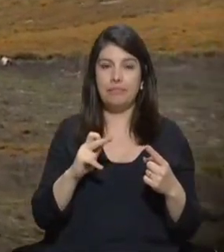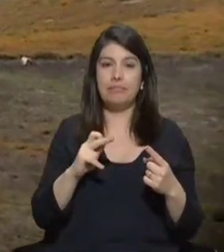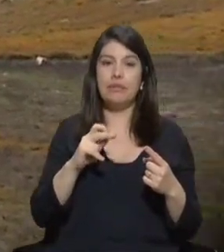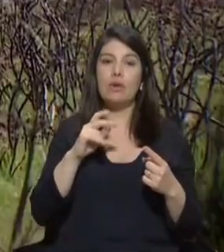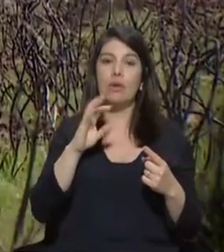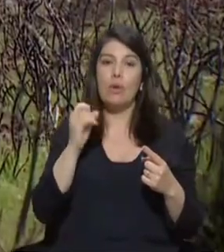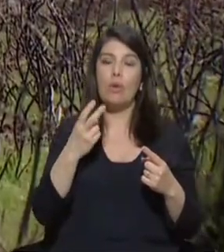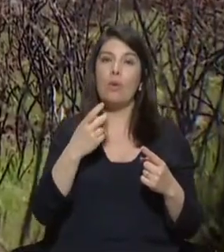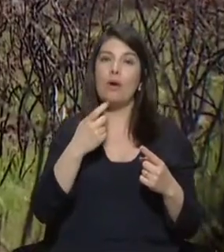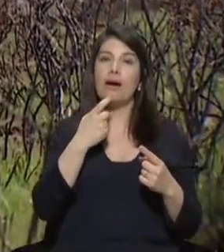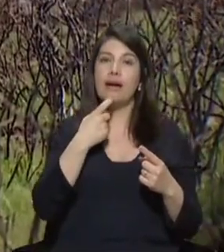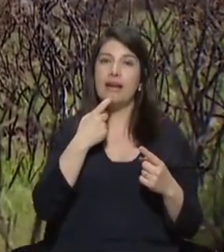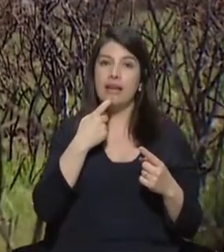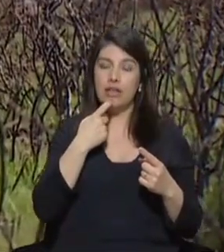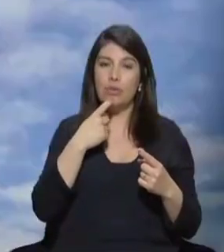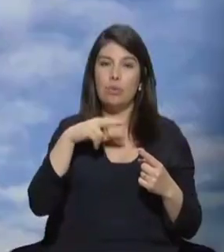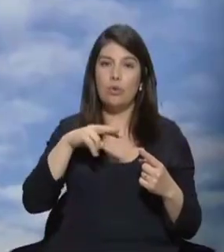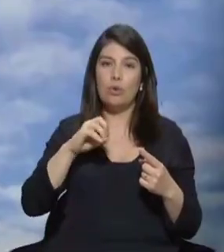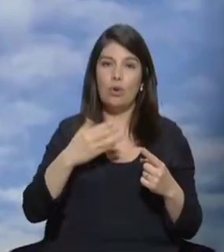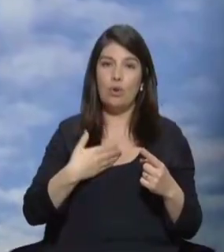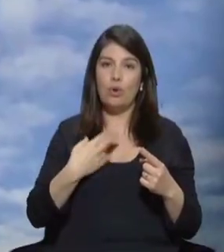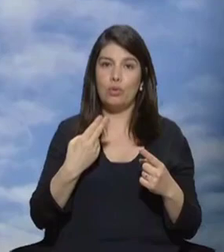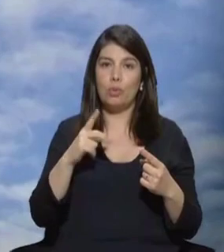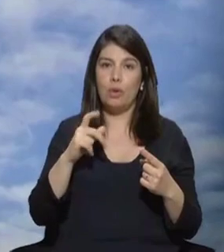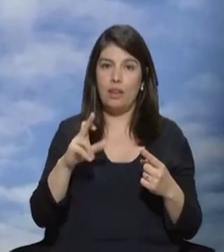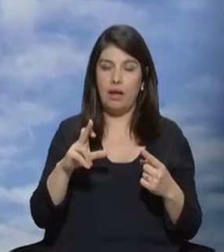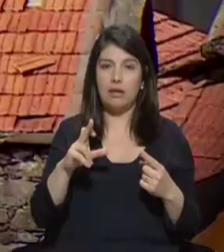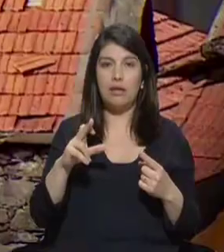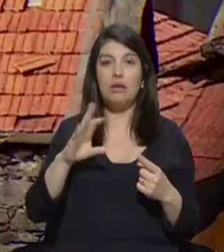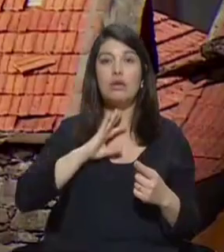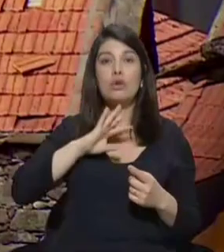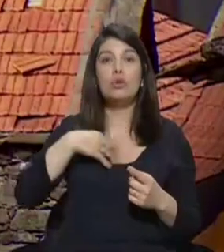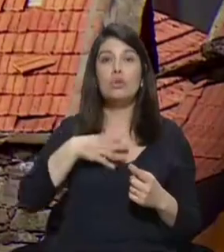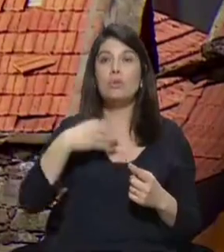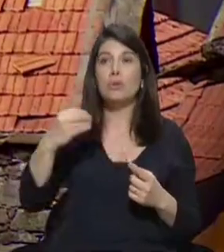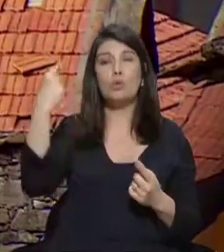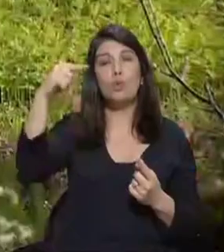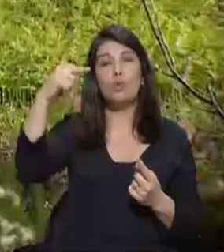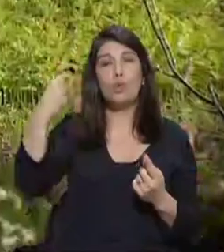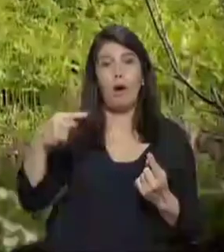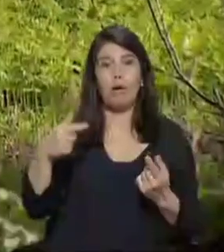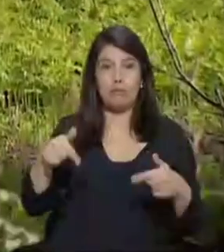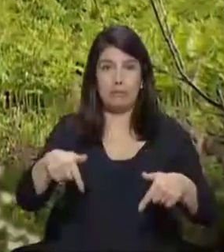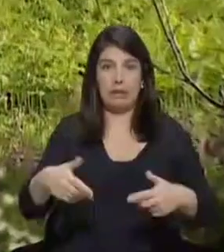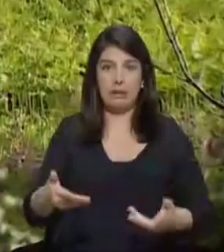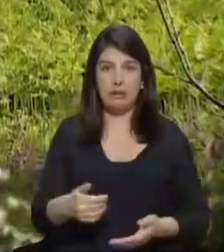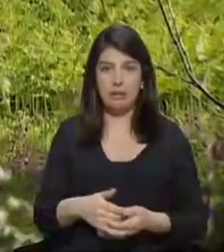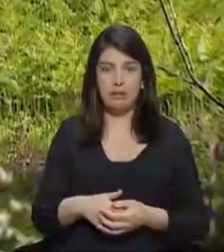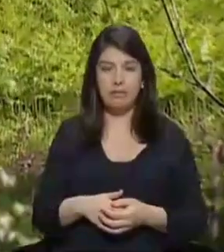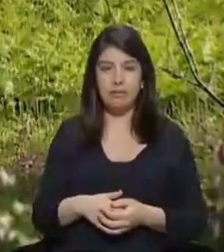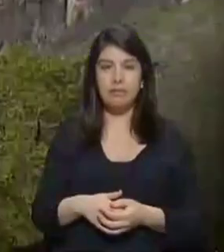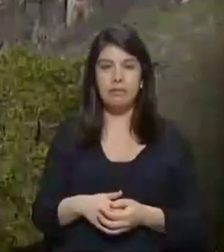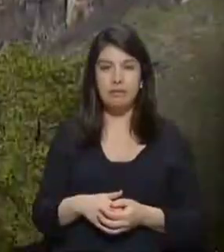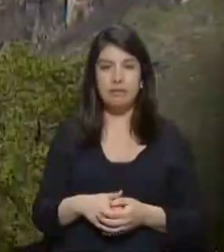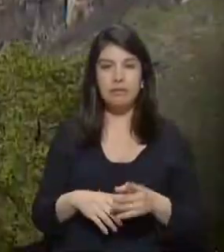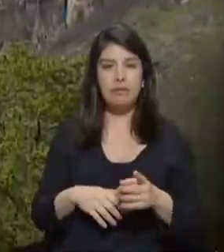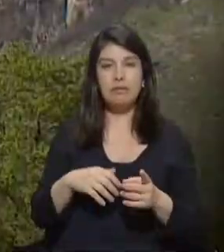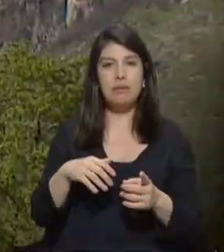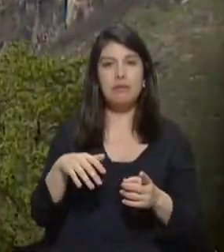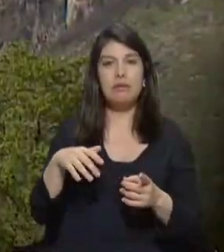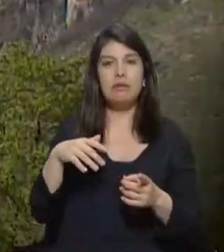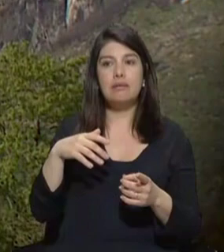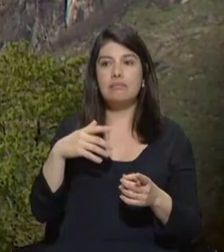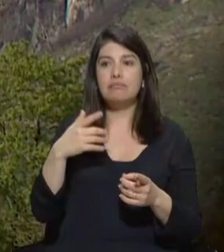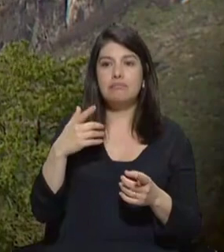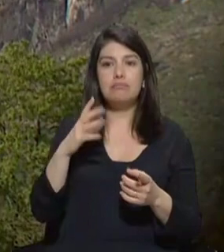granito nodular da Castanheira. E no mundo só existe aqui? E no mundo só existe aqui. Ou provavelmente surgiram num contexto tão, tão, tão específico que nunca